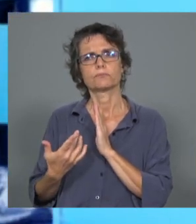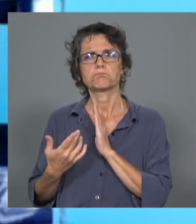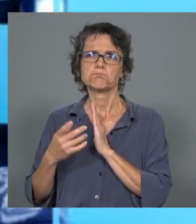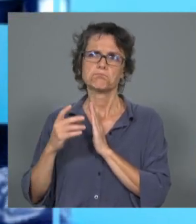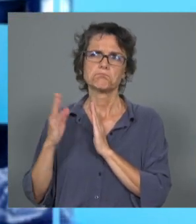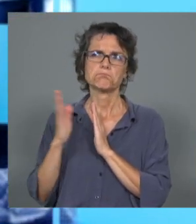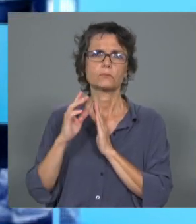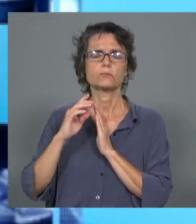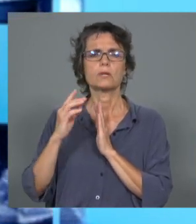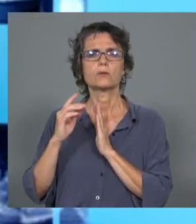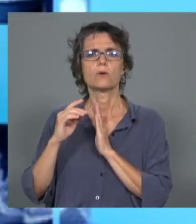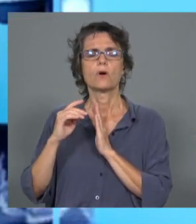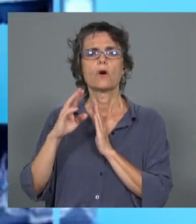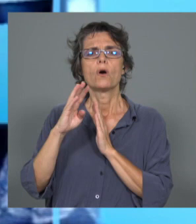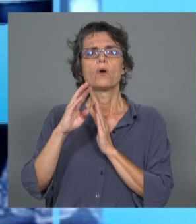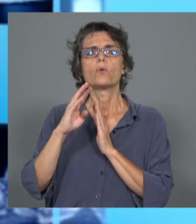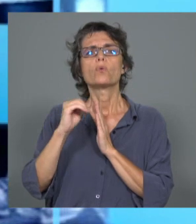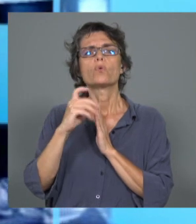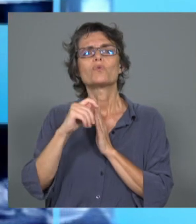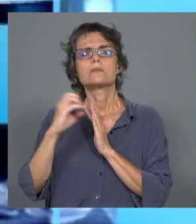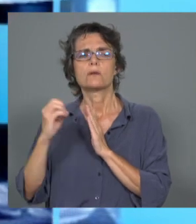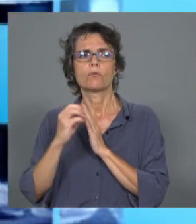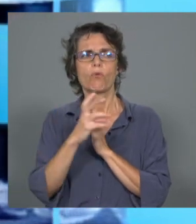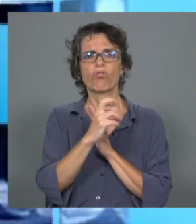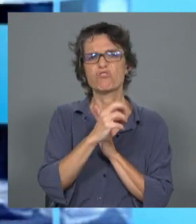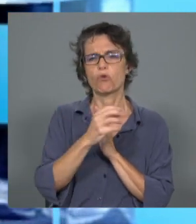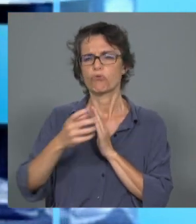XVIII, XIX, a sociedade se tornou